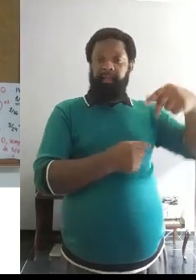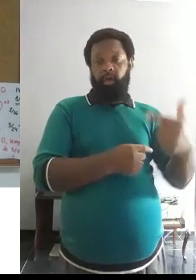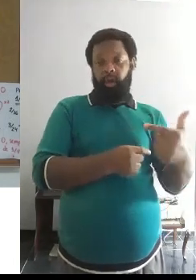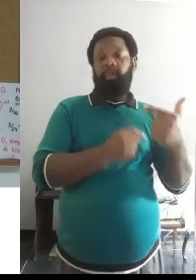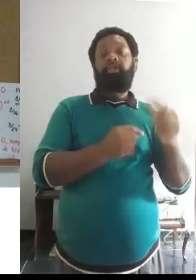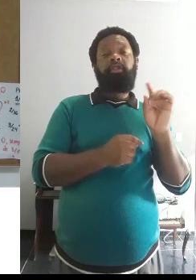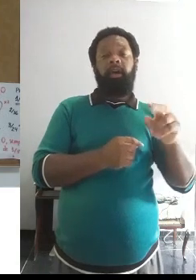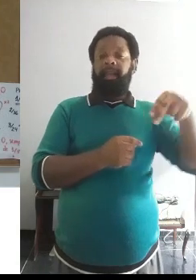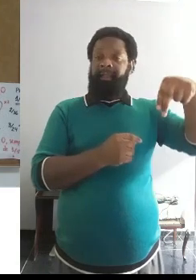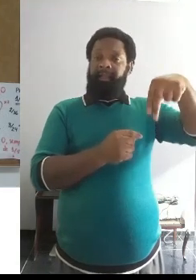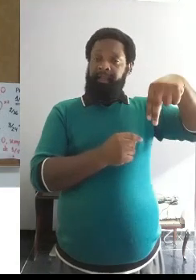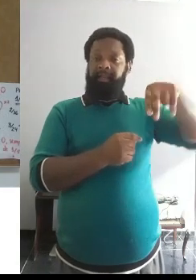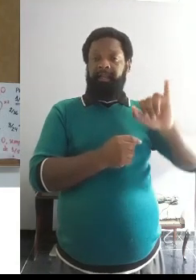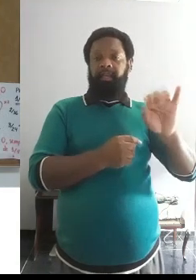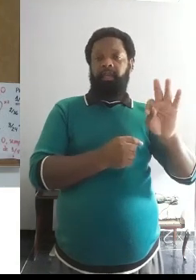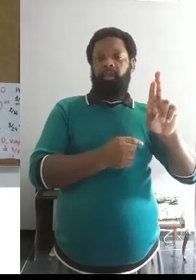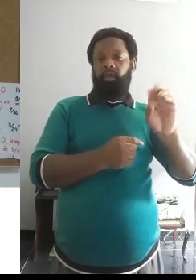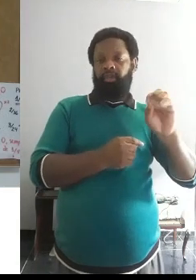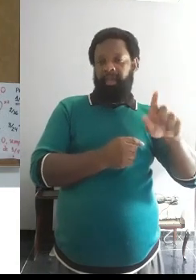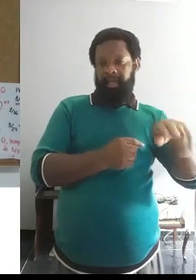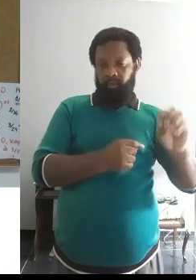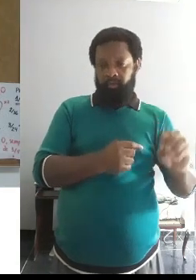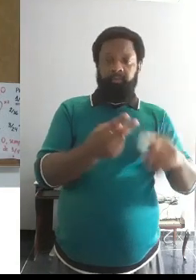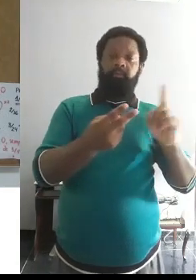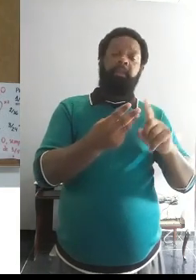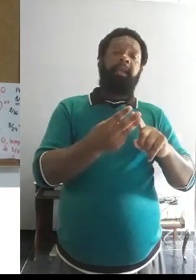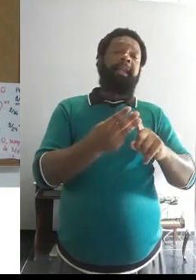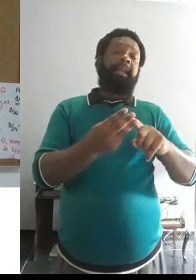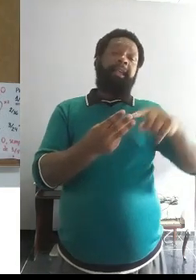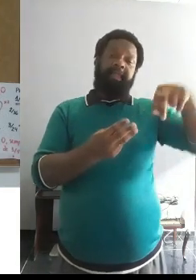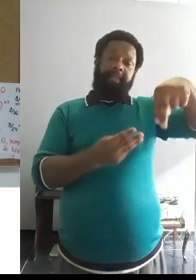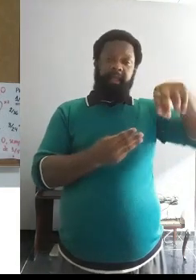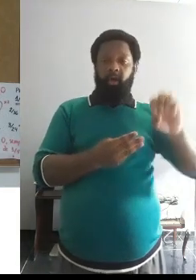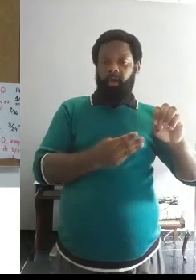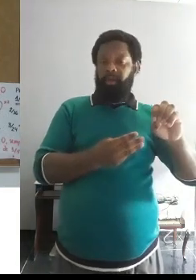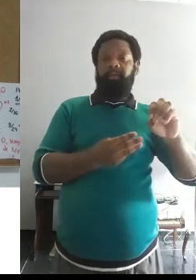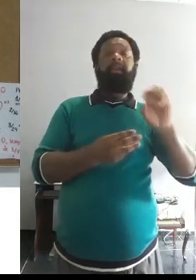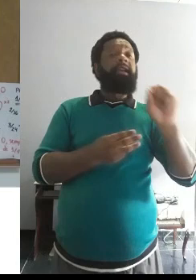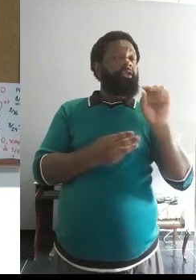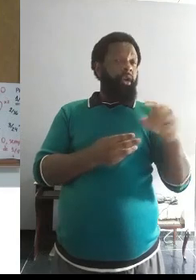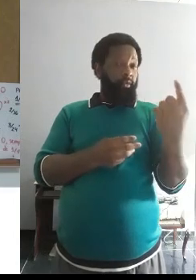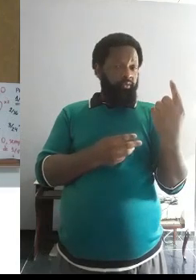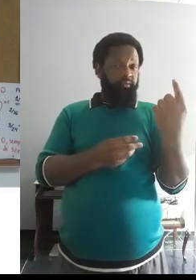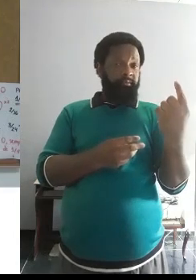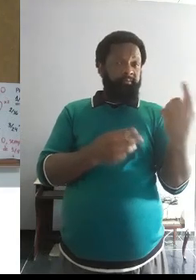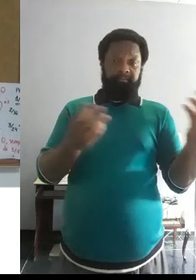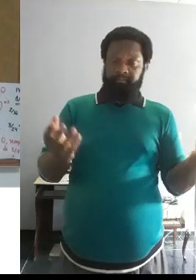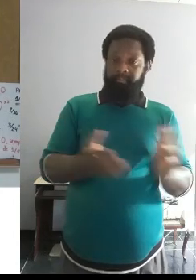nitrogênio, só tem o elemento nitrogênio. Neônio, que é um gás nobre, só tem neônio, o átomo de neônio, o elemento